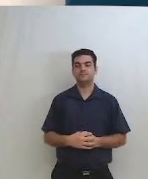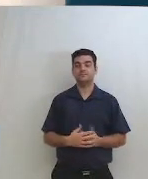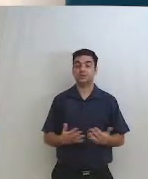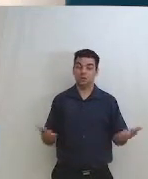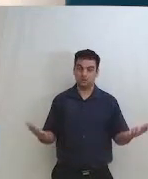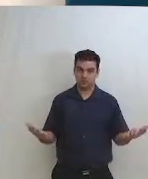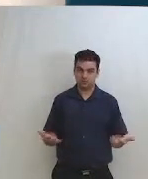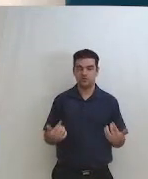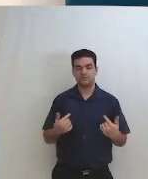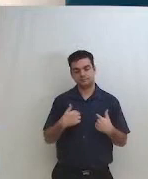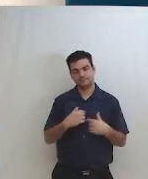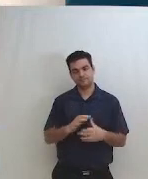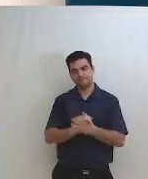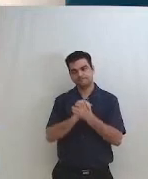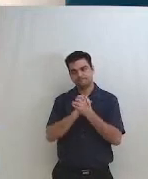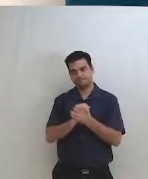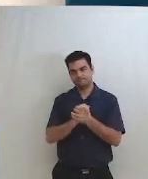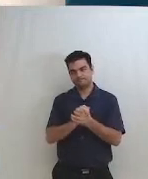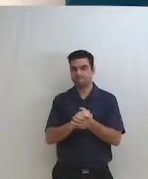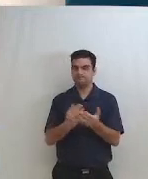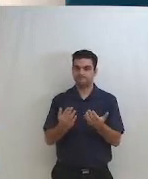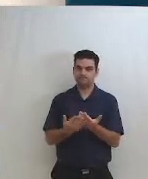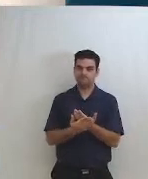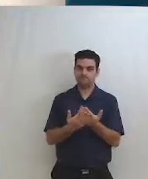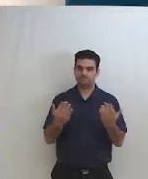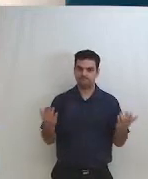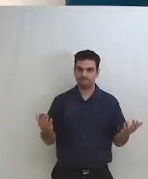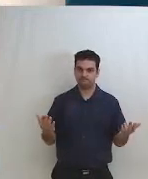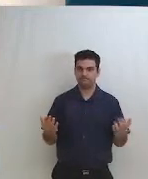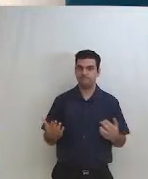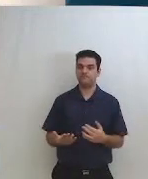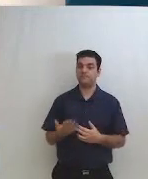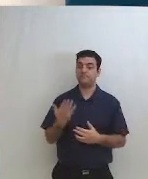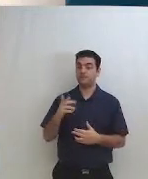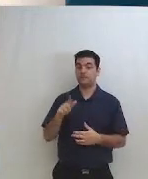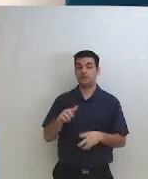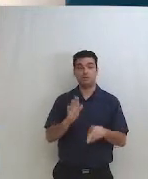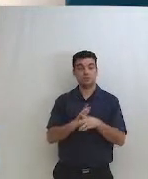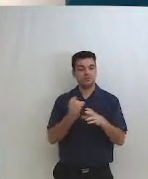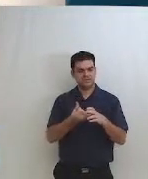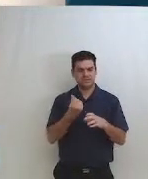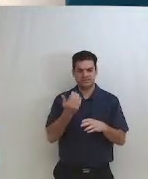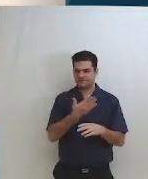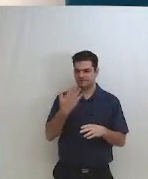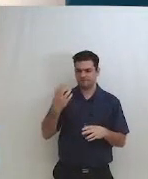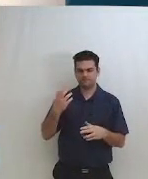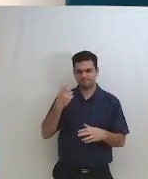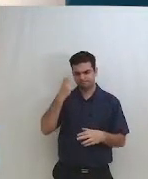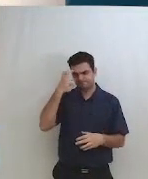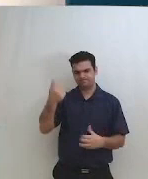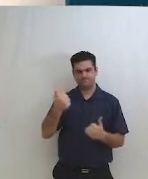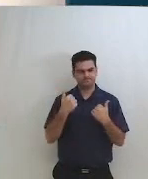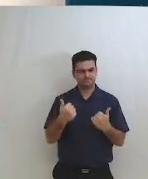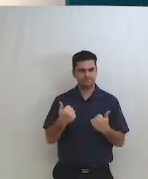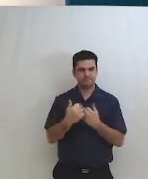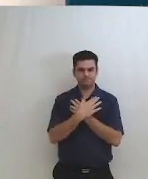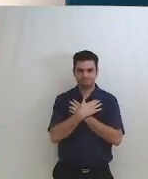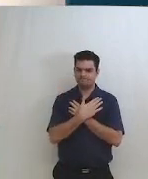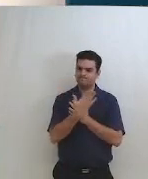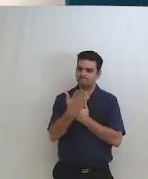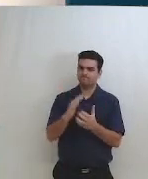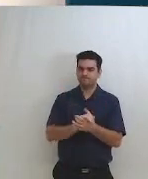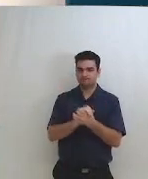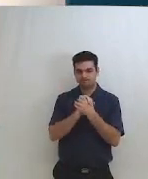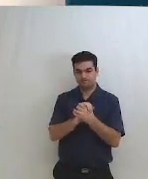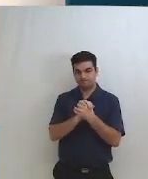cumprimentar esse nobre ministro-presidente da sexta turma, quero cumprimentar o ministro relator,